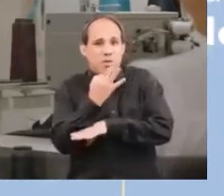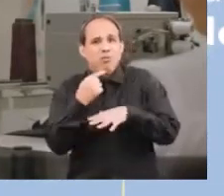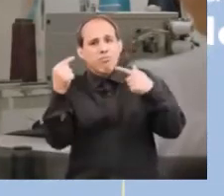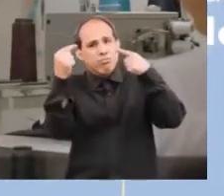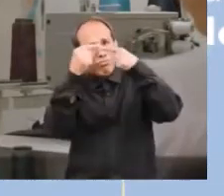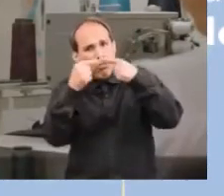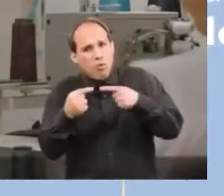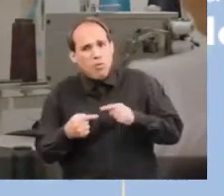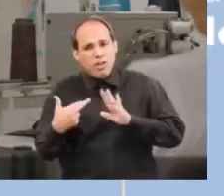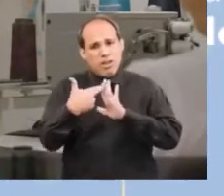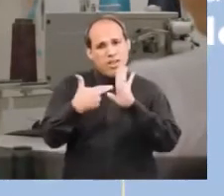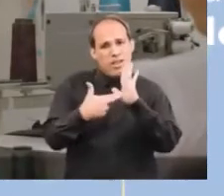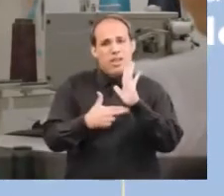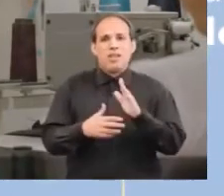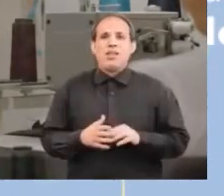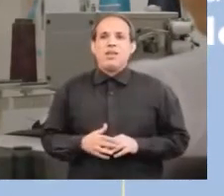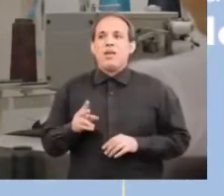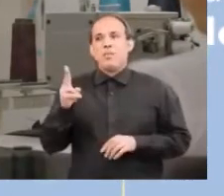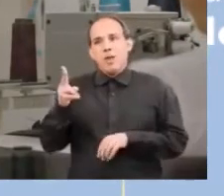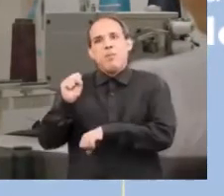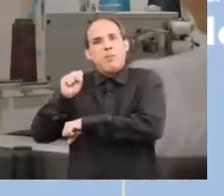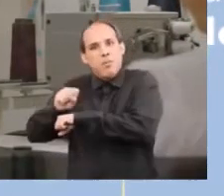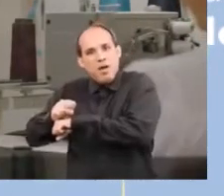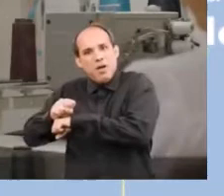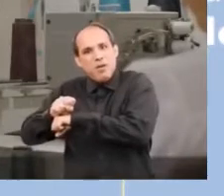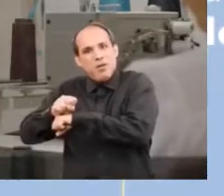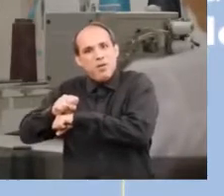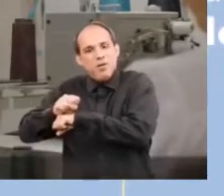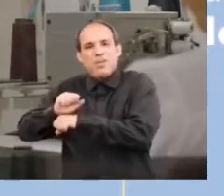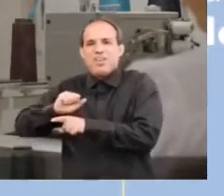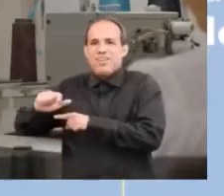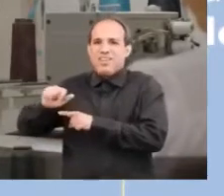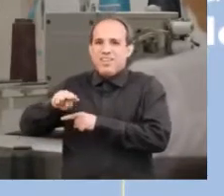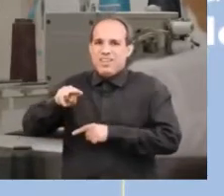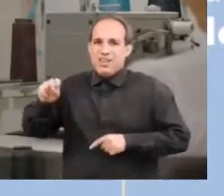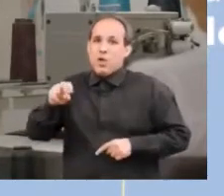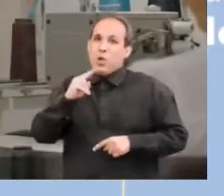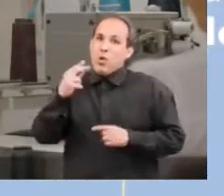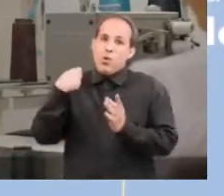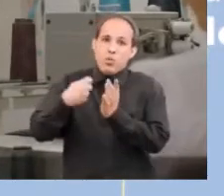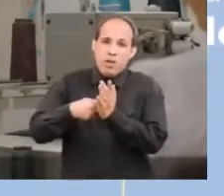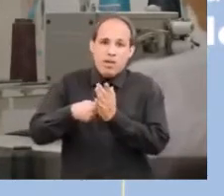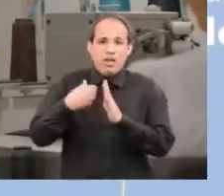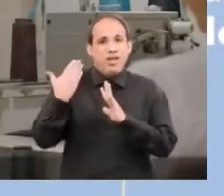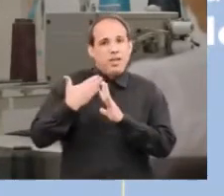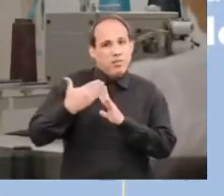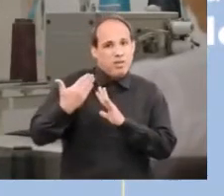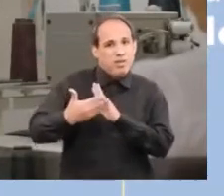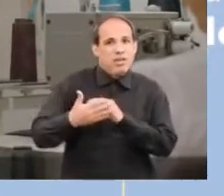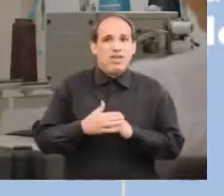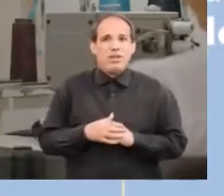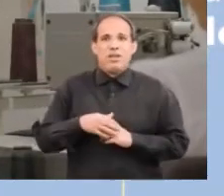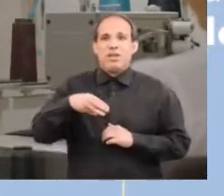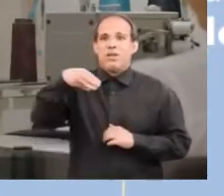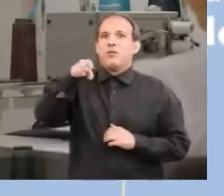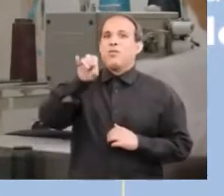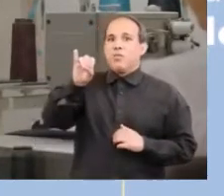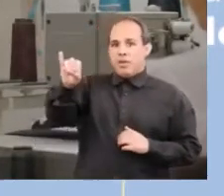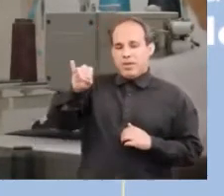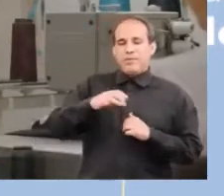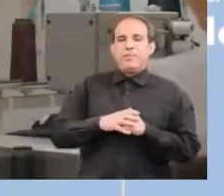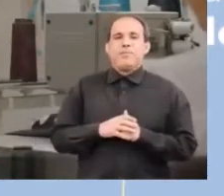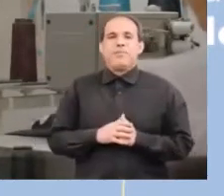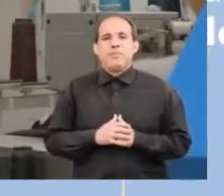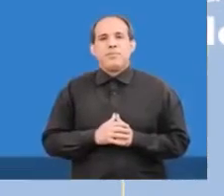encaixa nos requisitos, mesmo tendo parado de contribuir com o INSS ou de pagar as mensalidades do